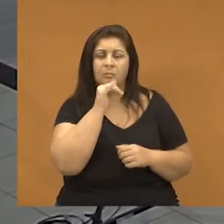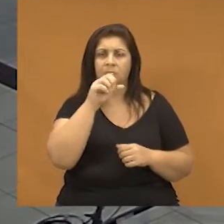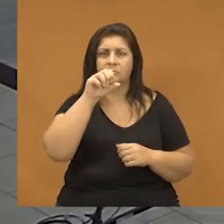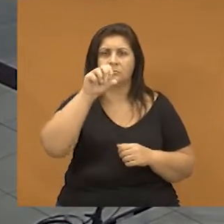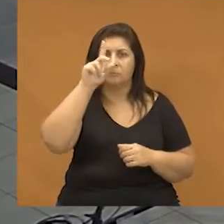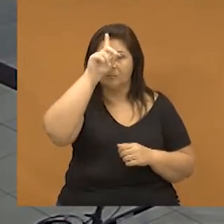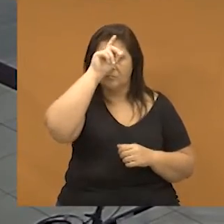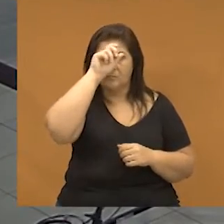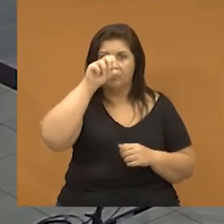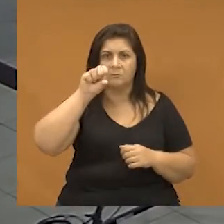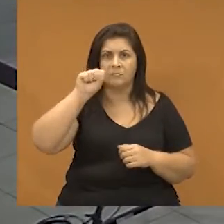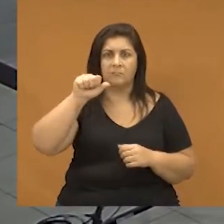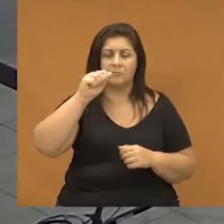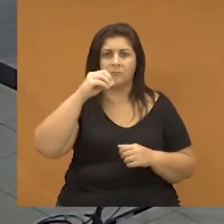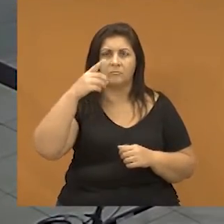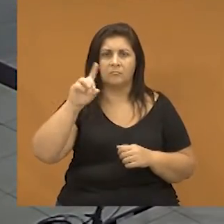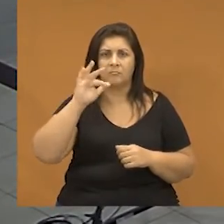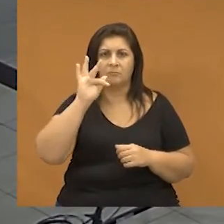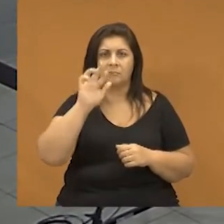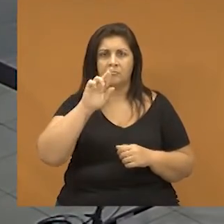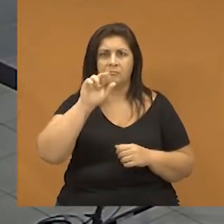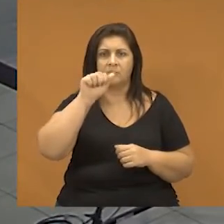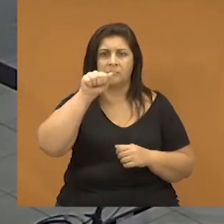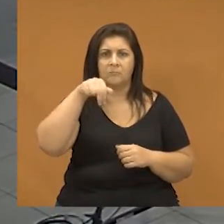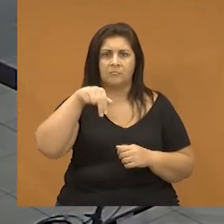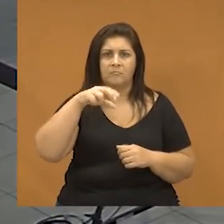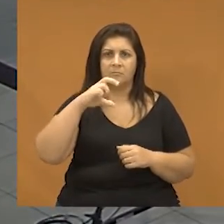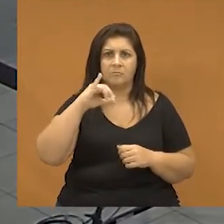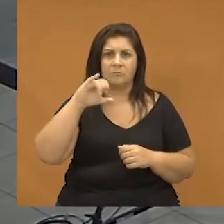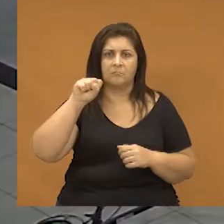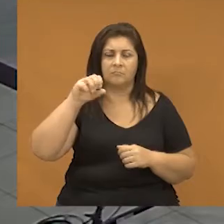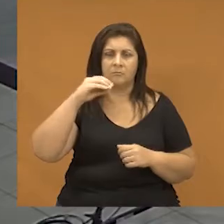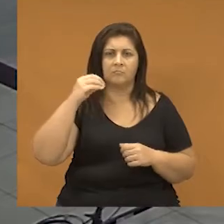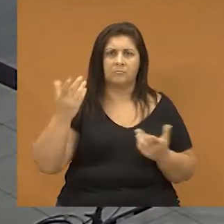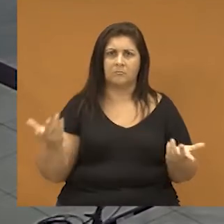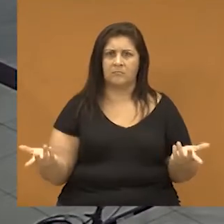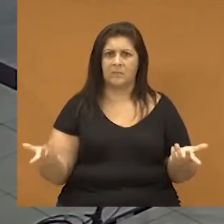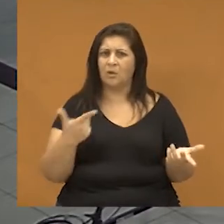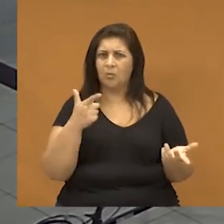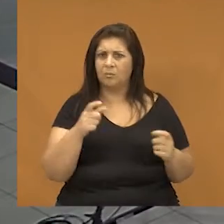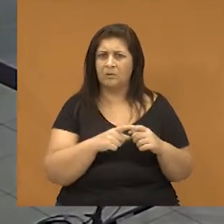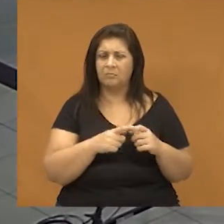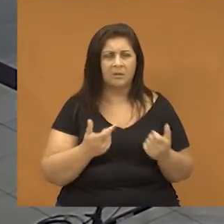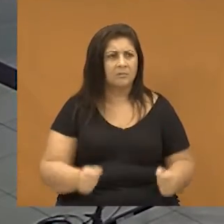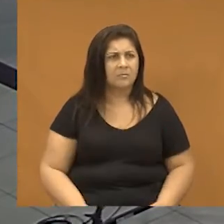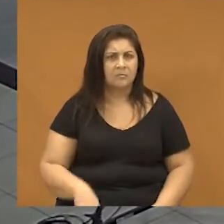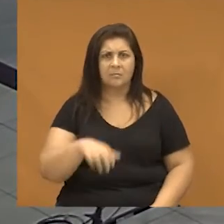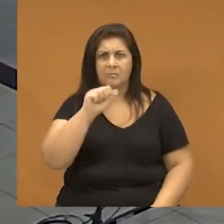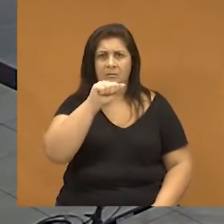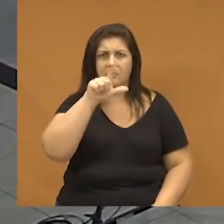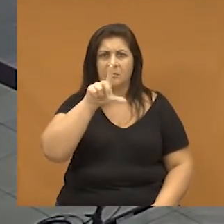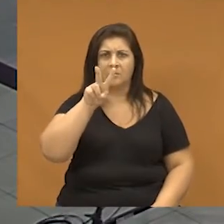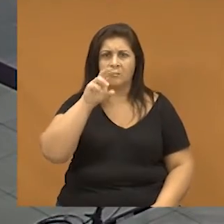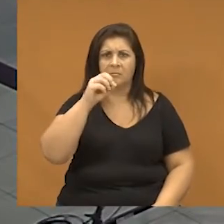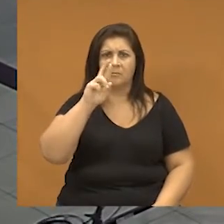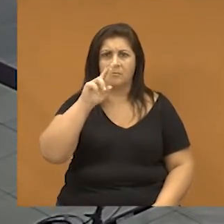hospital famoso do Vale do Paraíba, não pode levar para lá que não tem médico? E o Hospital Alvorada, não tem médico? E o Policlínico